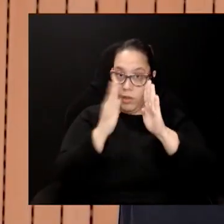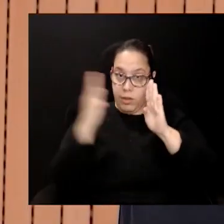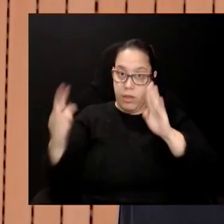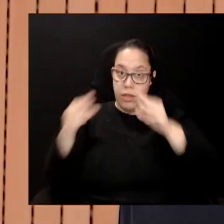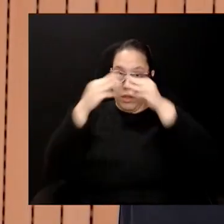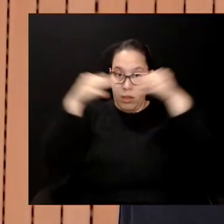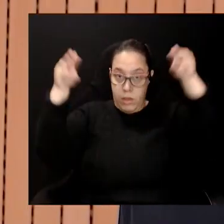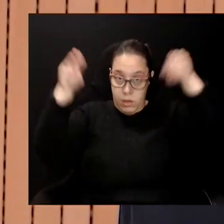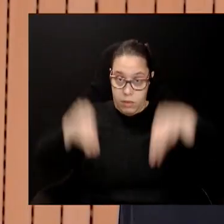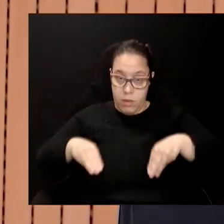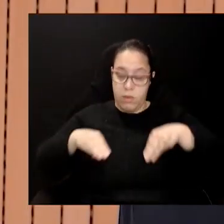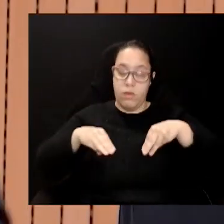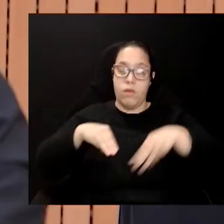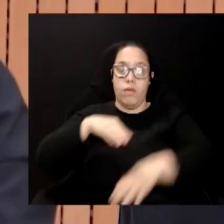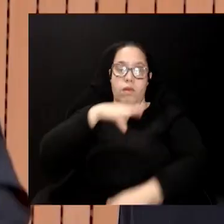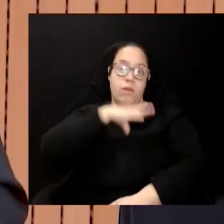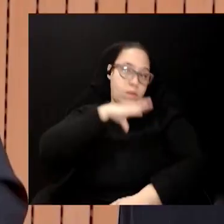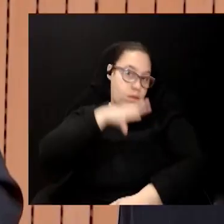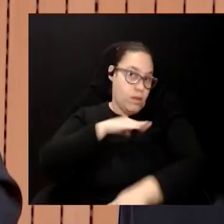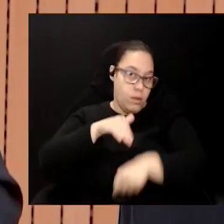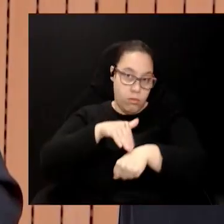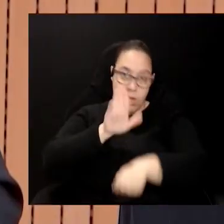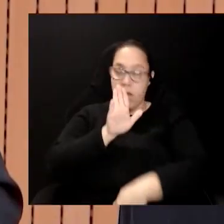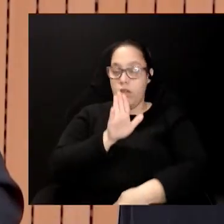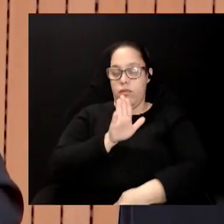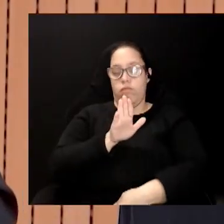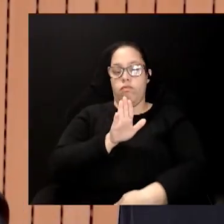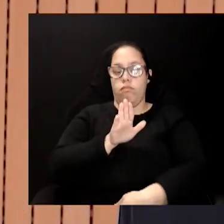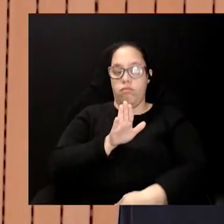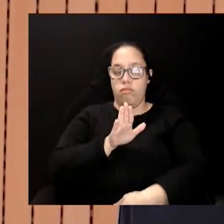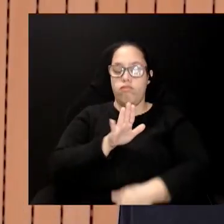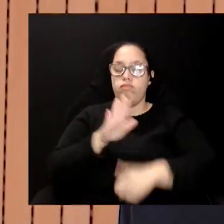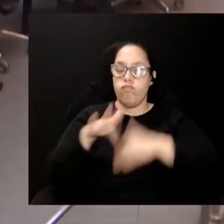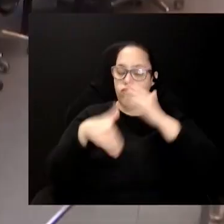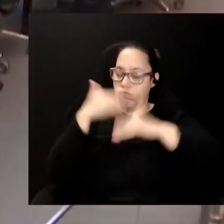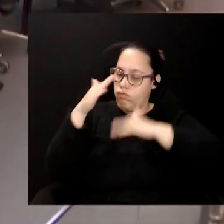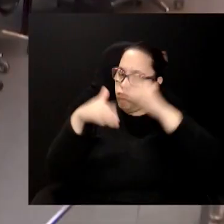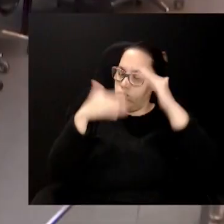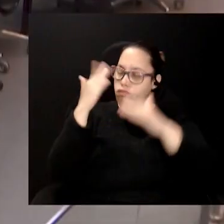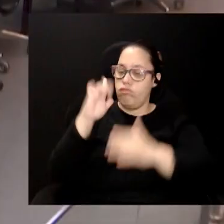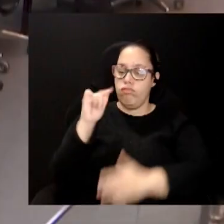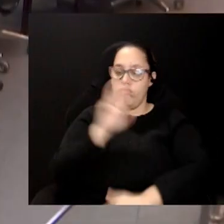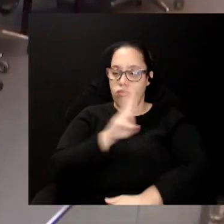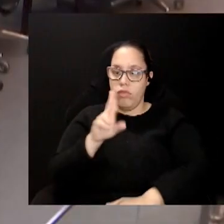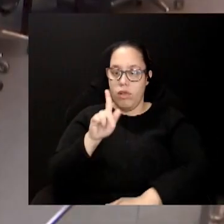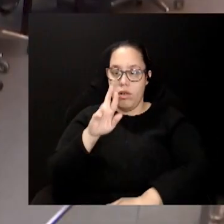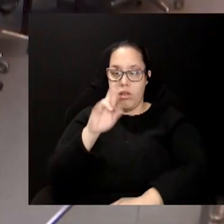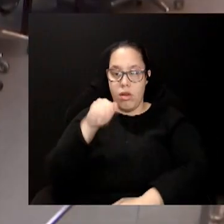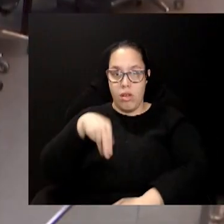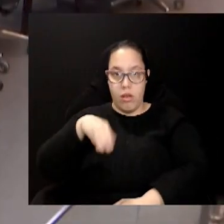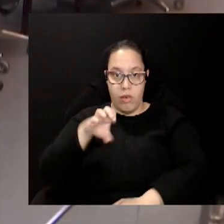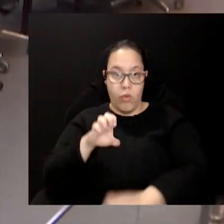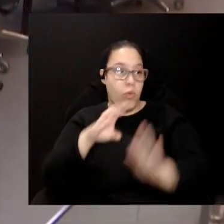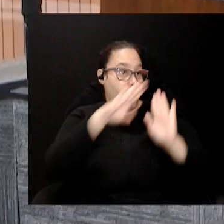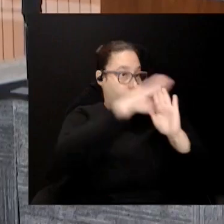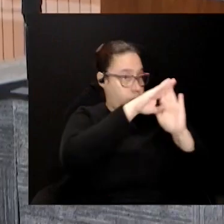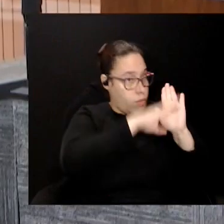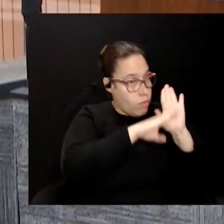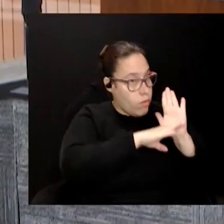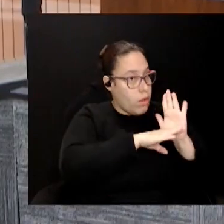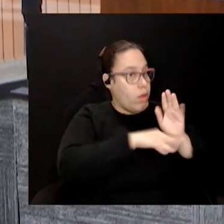para que possa cada vez mais elevar ainda mais o nome de Guilherme de Almeida. A programação teve música e